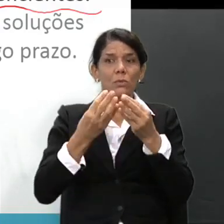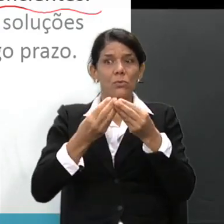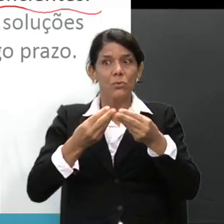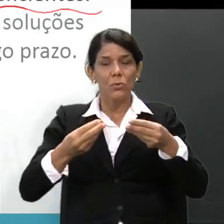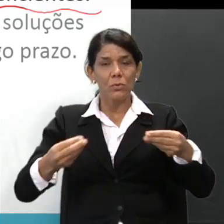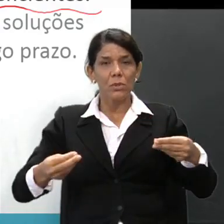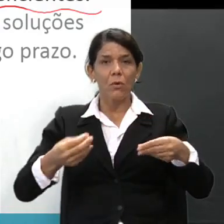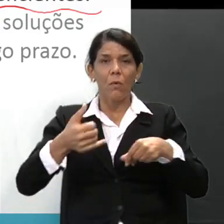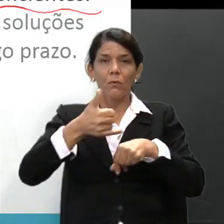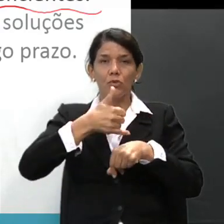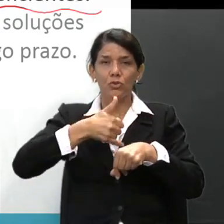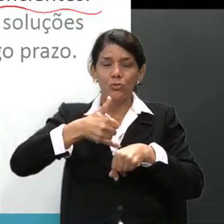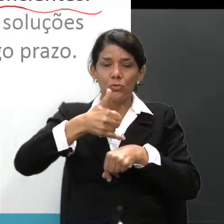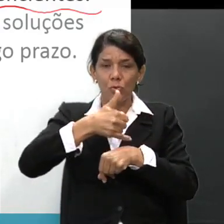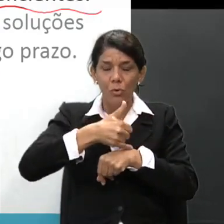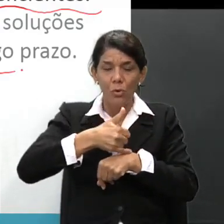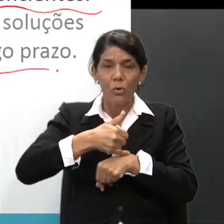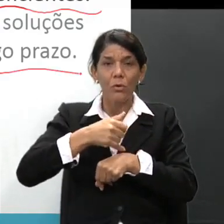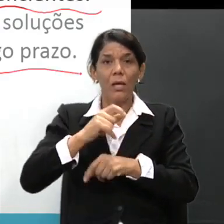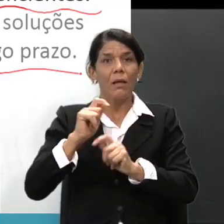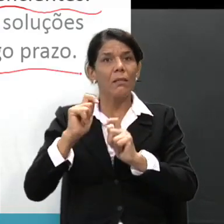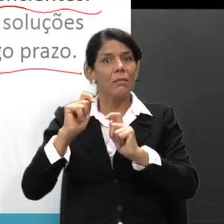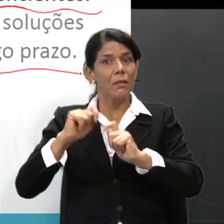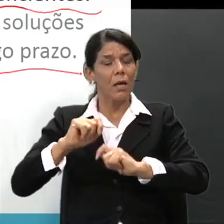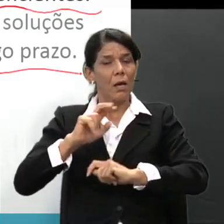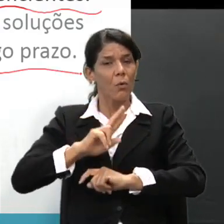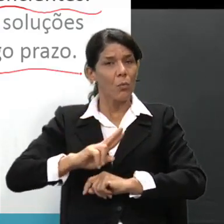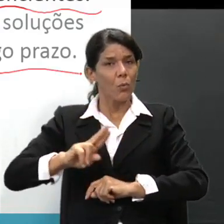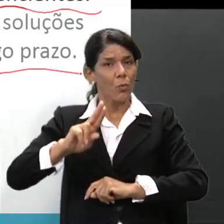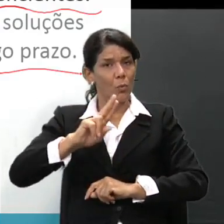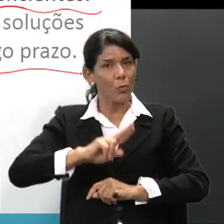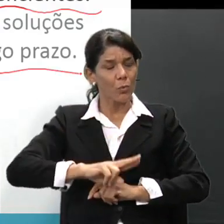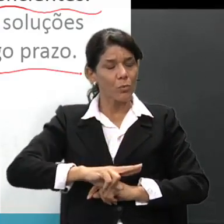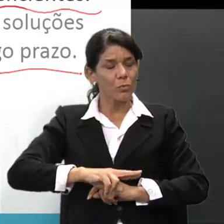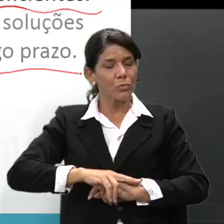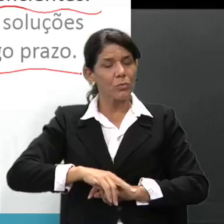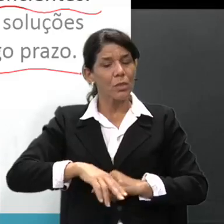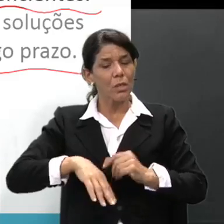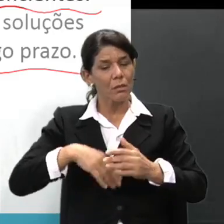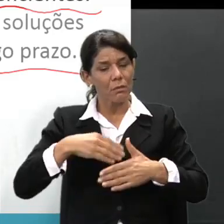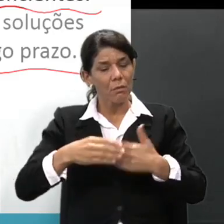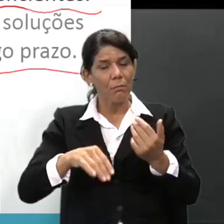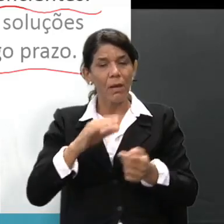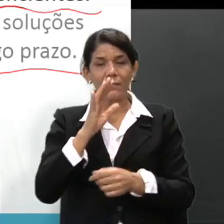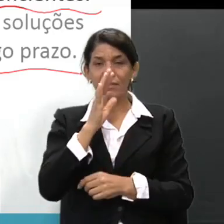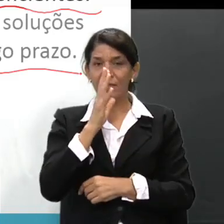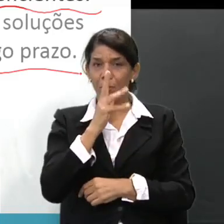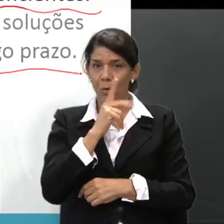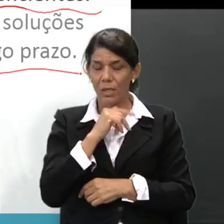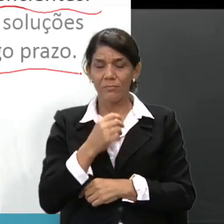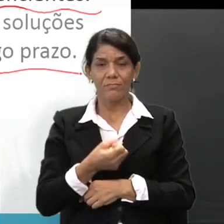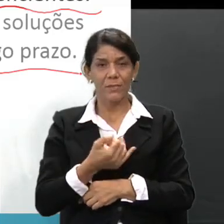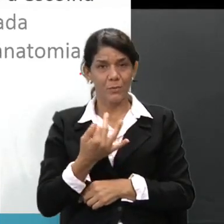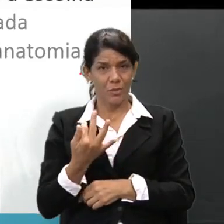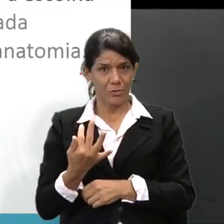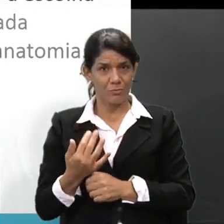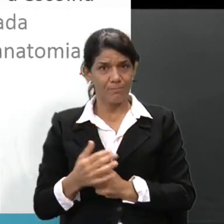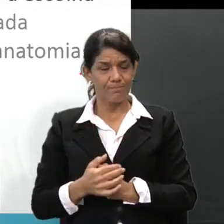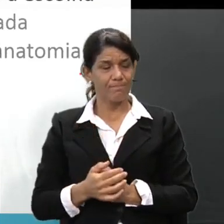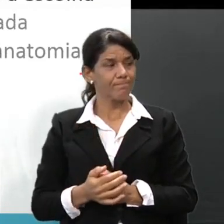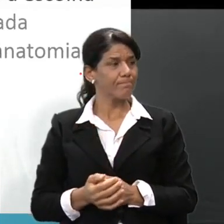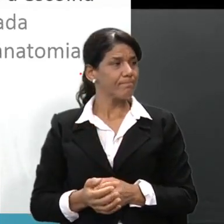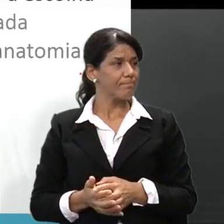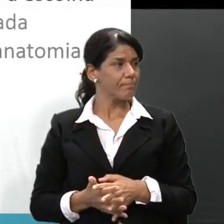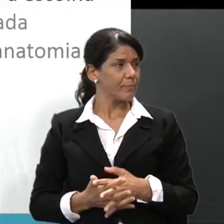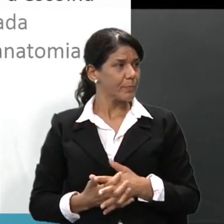soluções oleosas, garantindo então uma aplicação a longo prazo dessa quantidade.